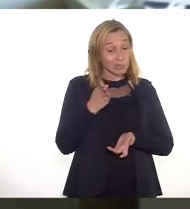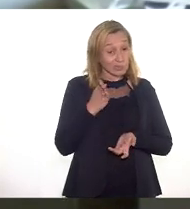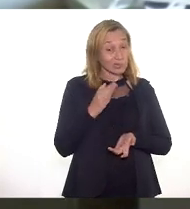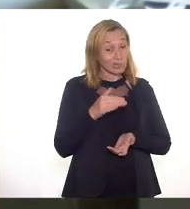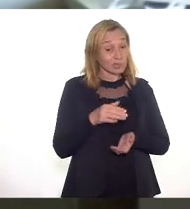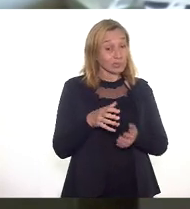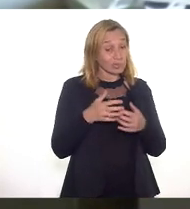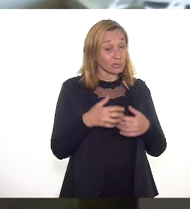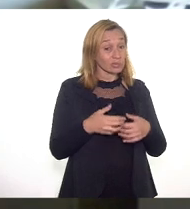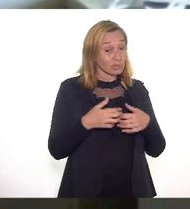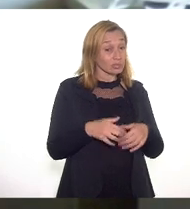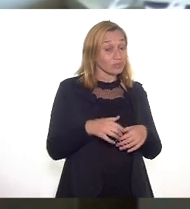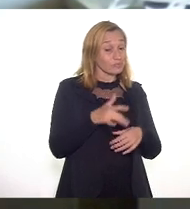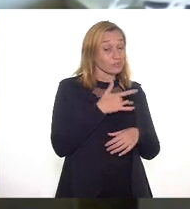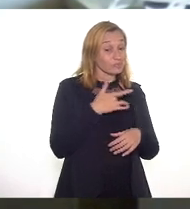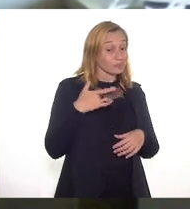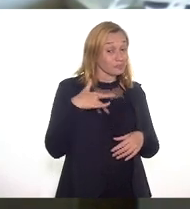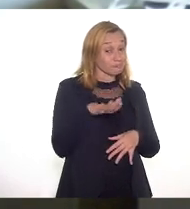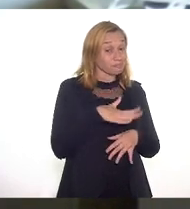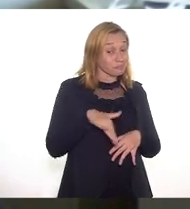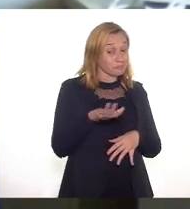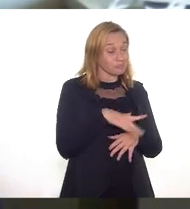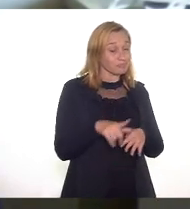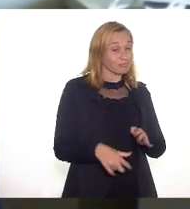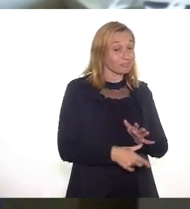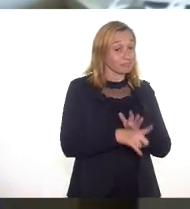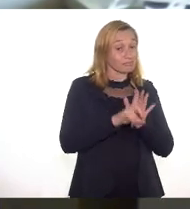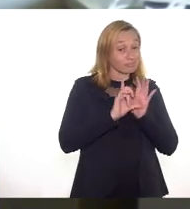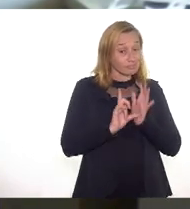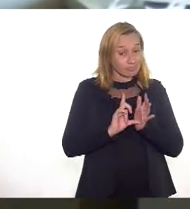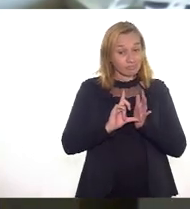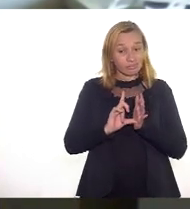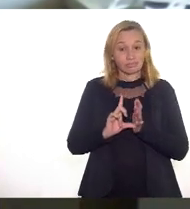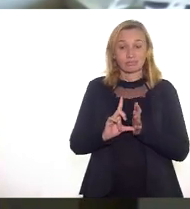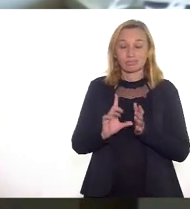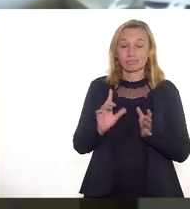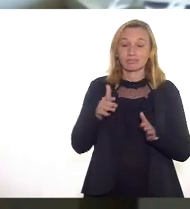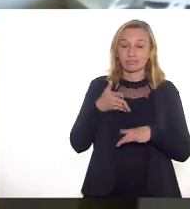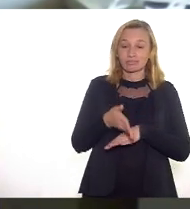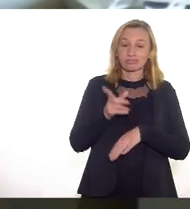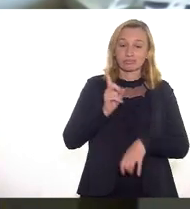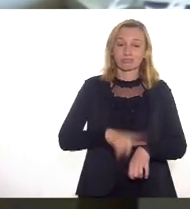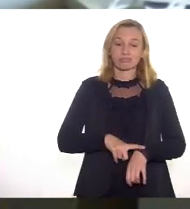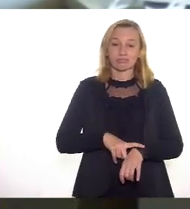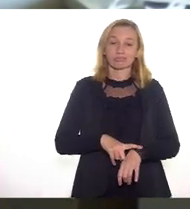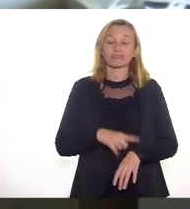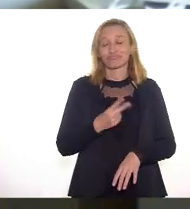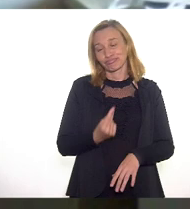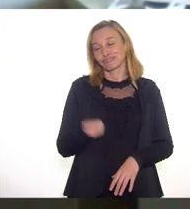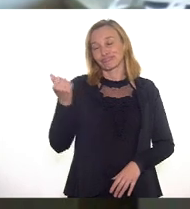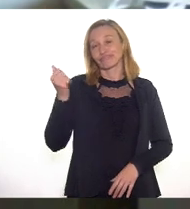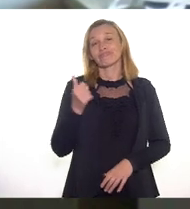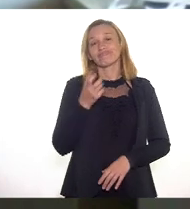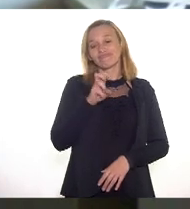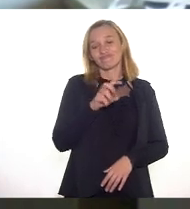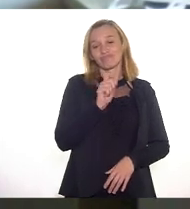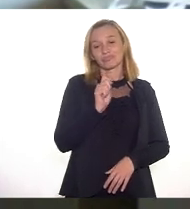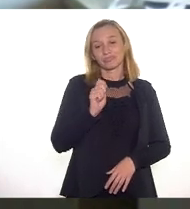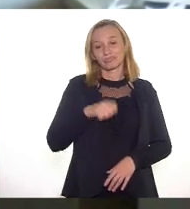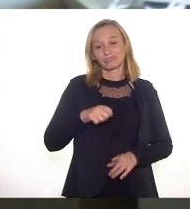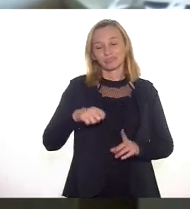da complexidade da saúde. Antes de completar esse tempo, na média, ele já saiu